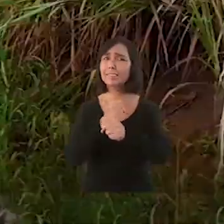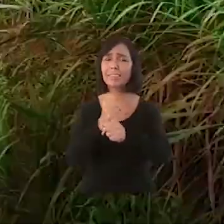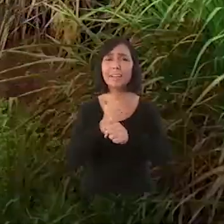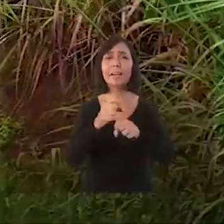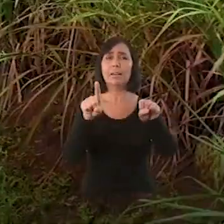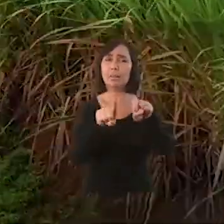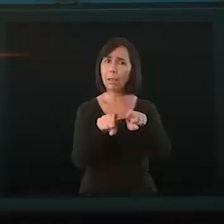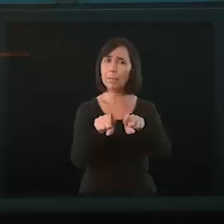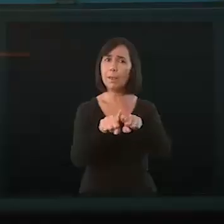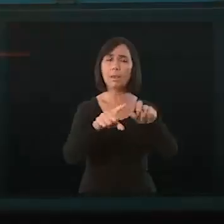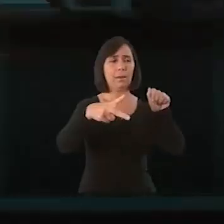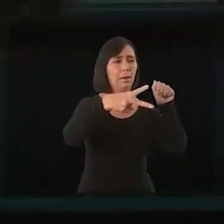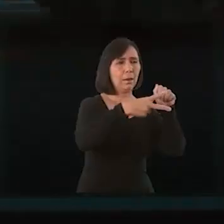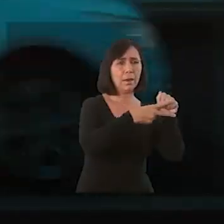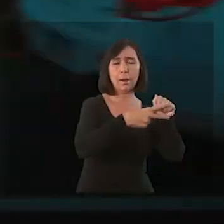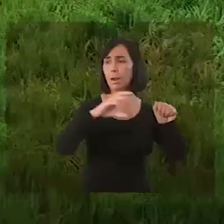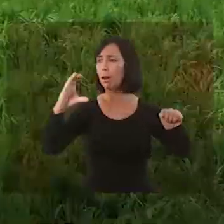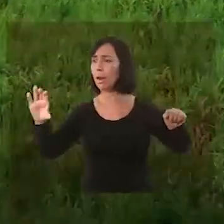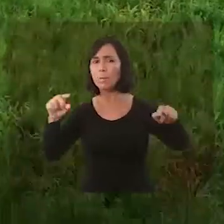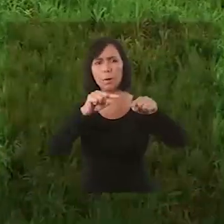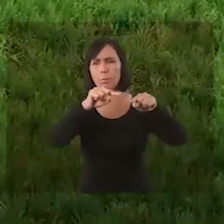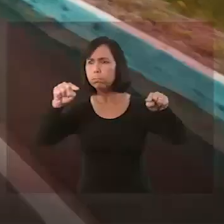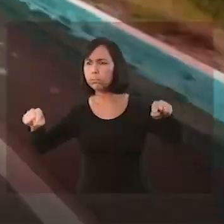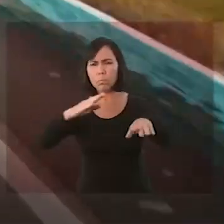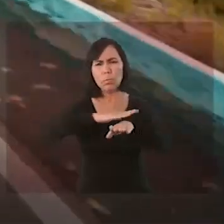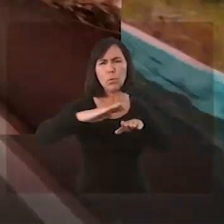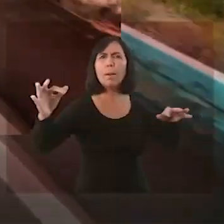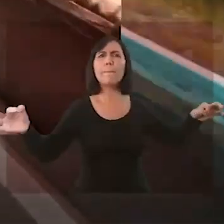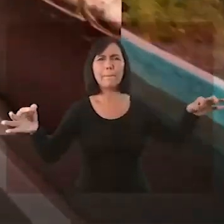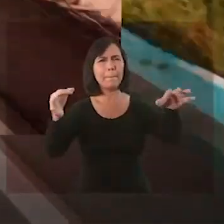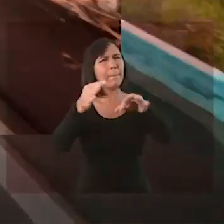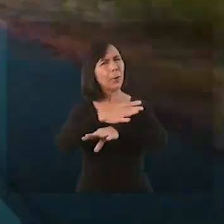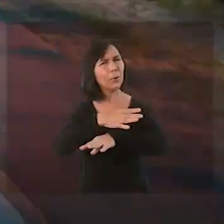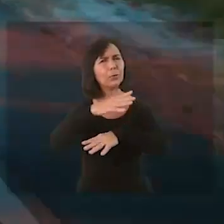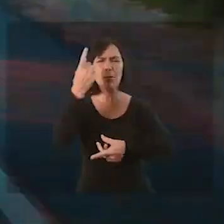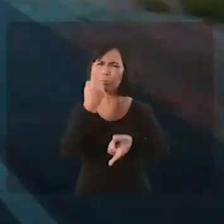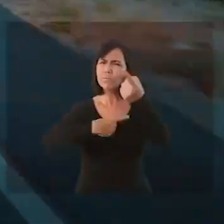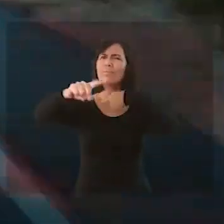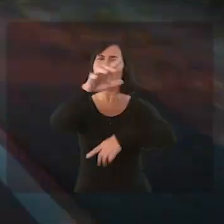a PB 034, que liga Alhandra a Caporã, já foi entregue,